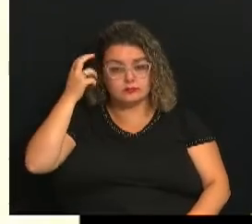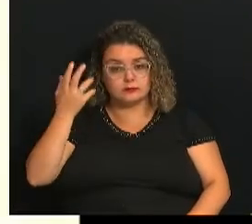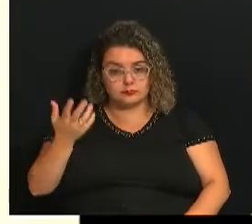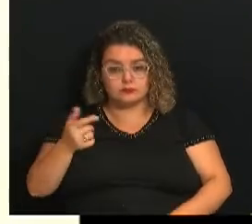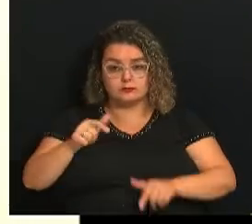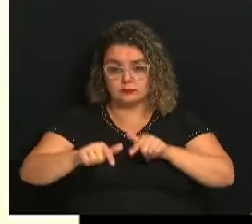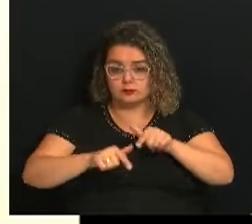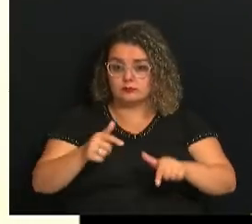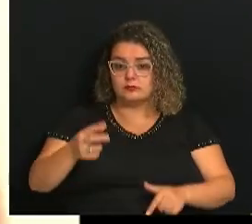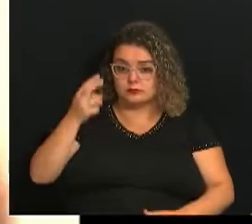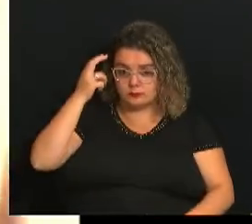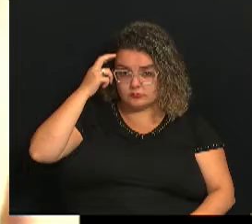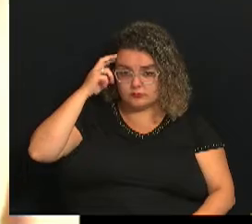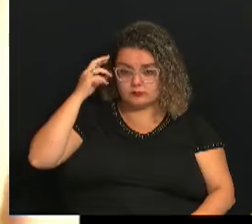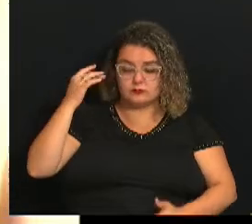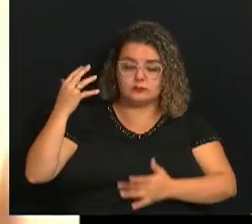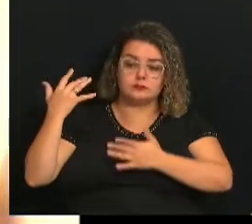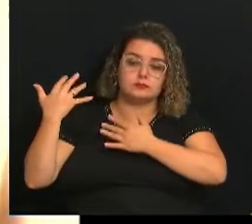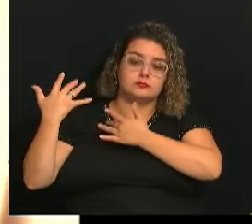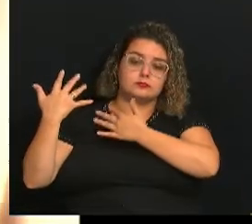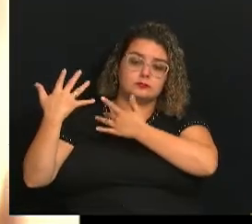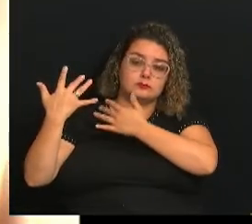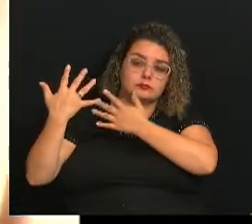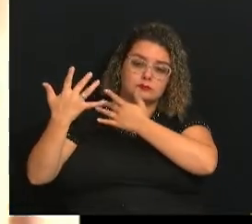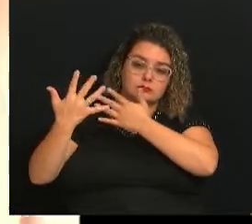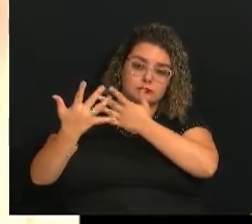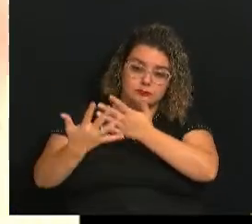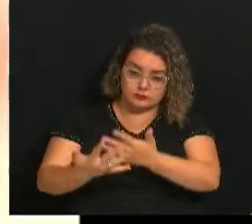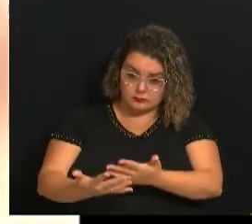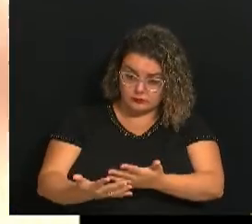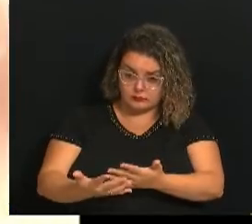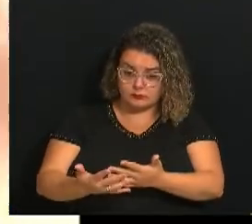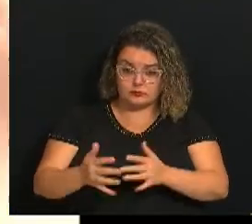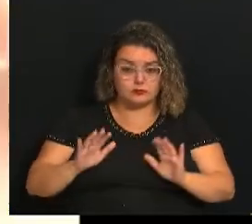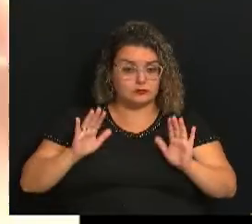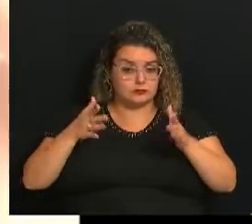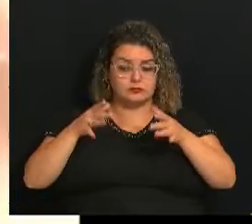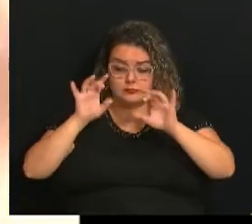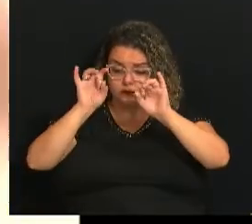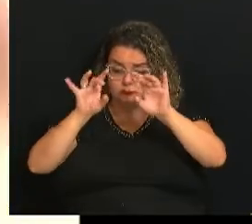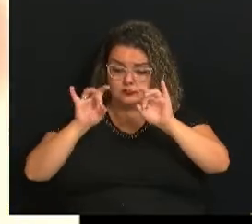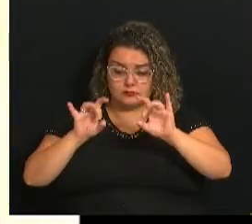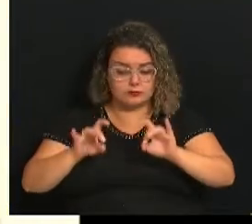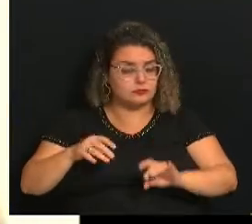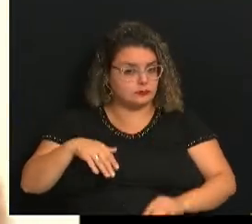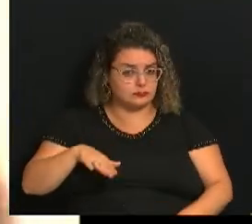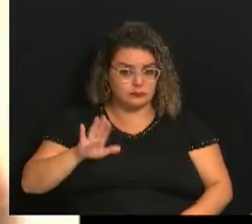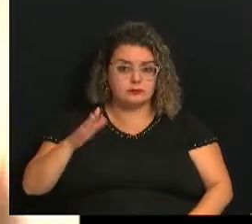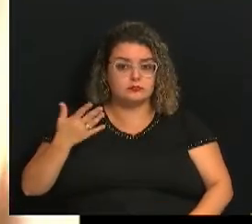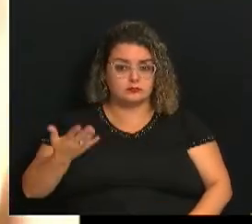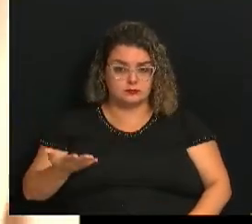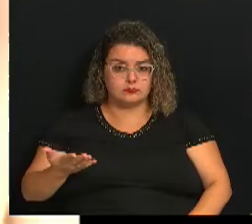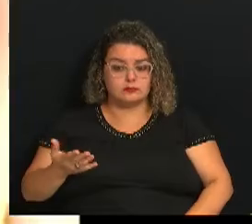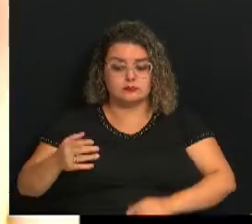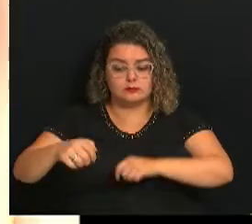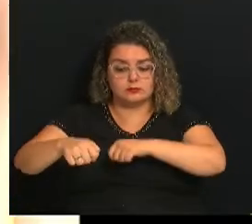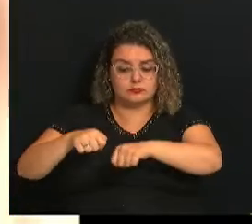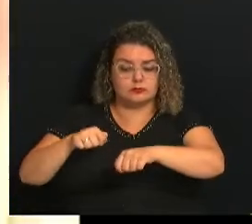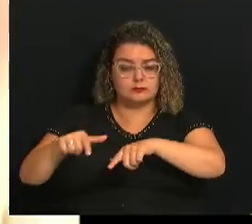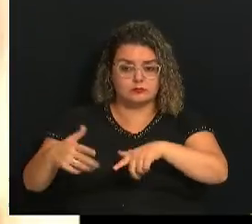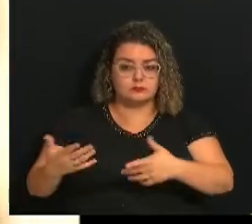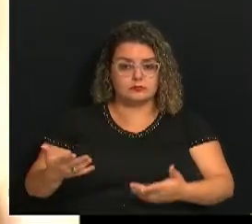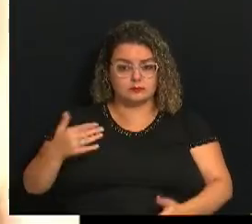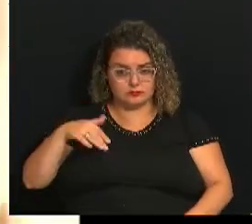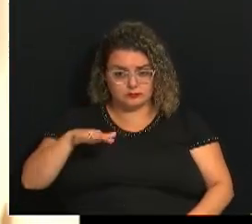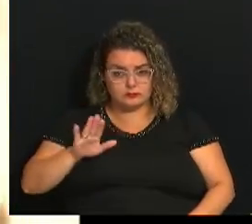ele vai, ao longo da sua vida laboral, se especializando cada vez mais. Ele vai se tornando cada vez